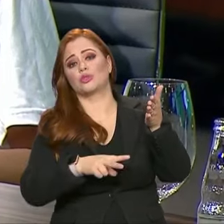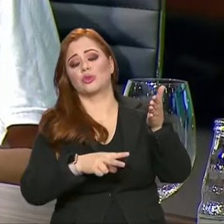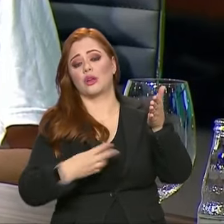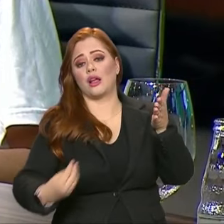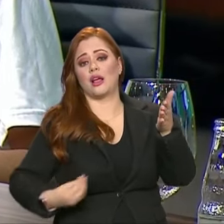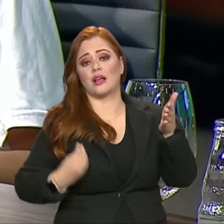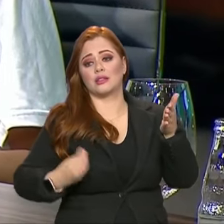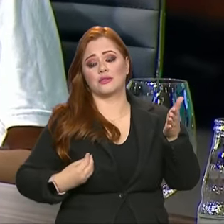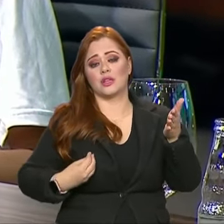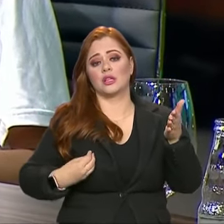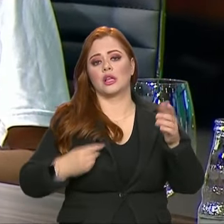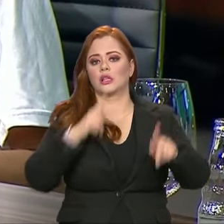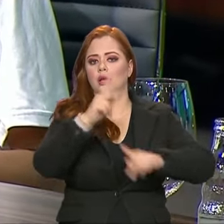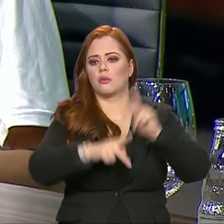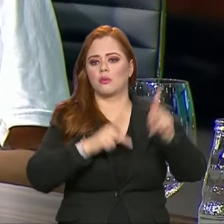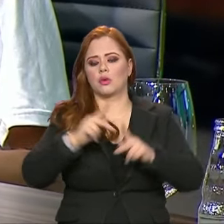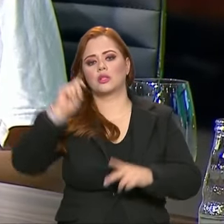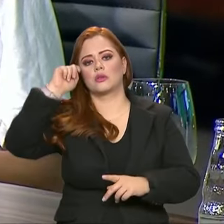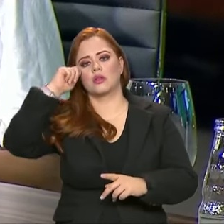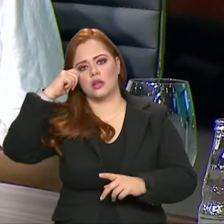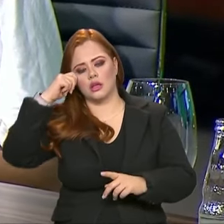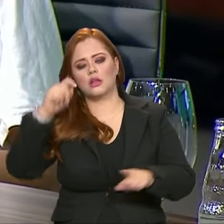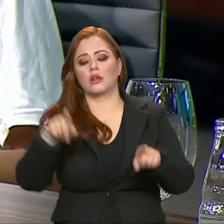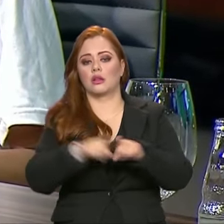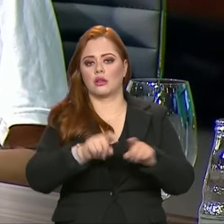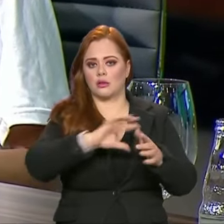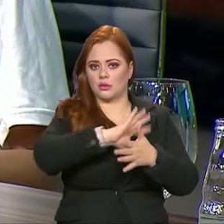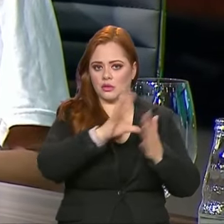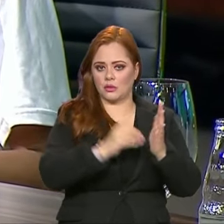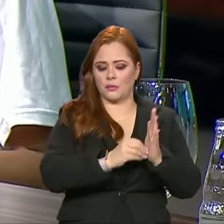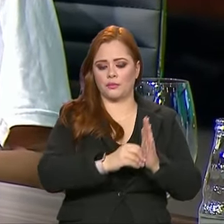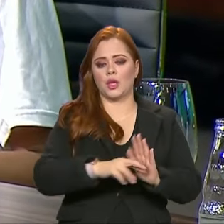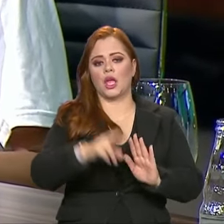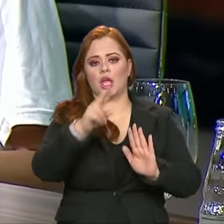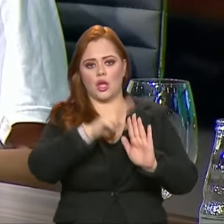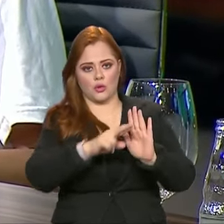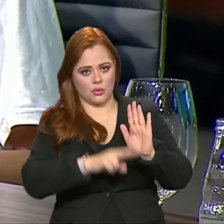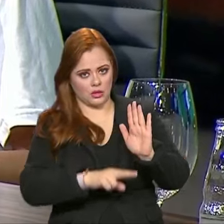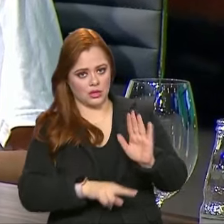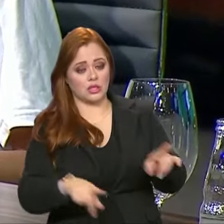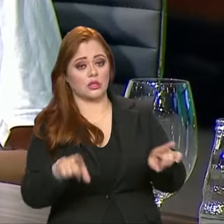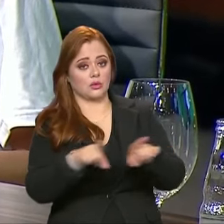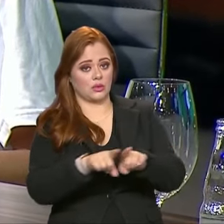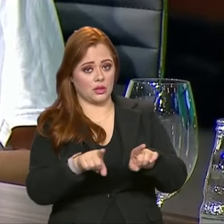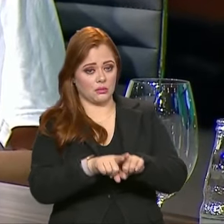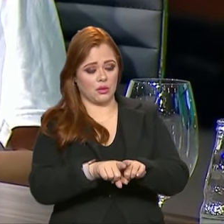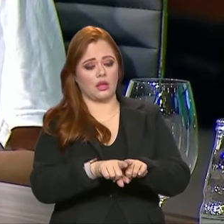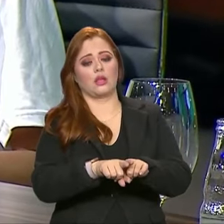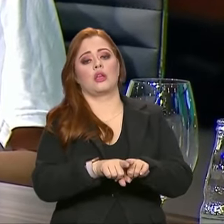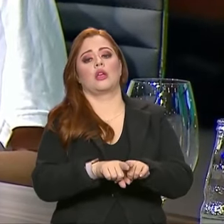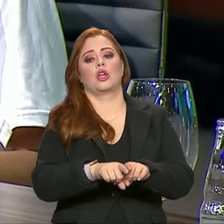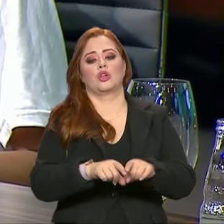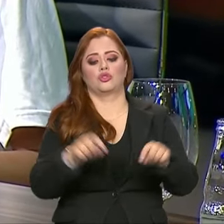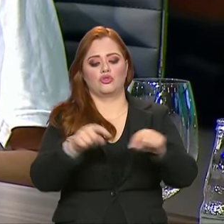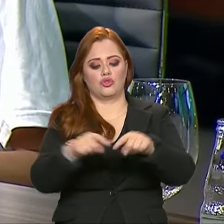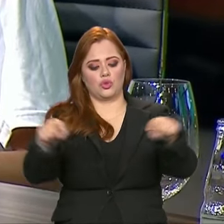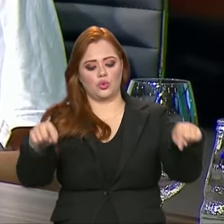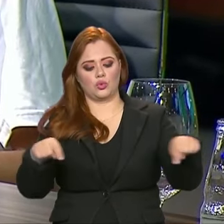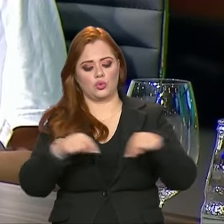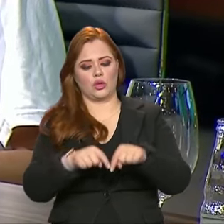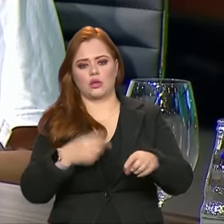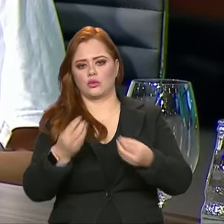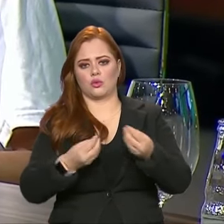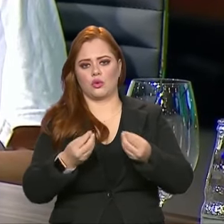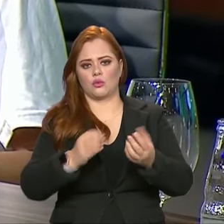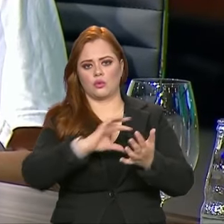populações negras e amazônicas, a regulamentação de terras e territórios, a regularização de terras e territórios como os